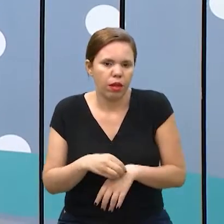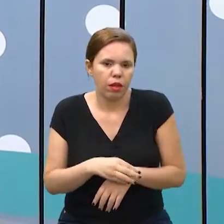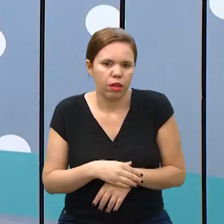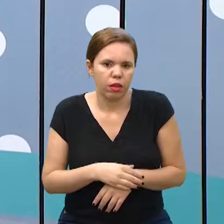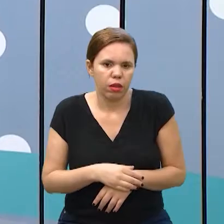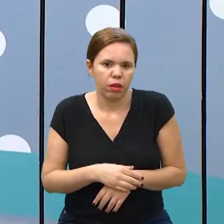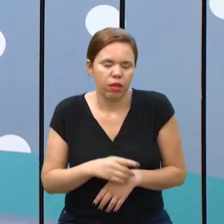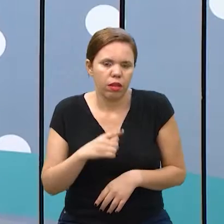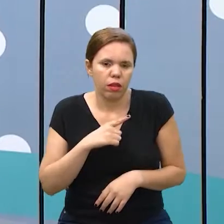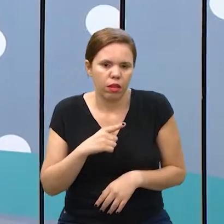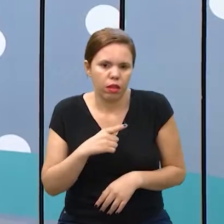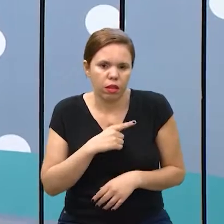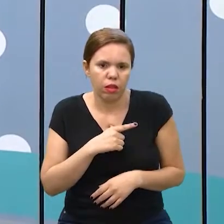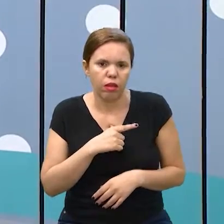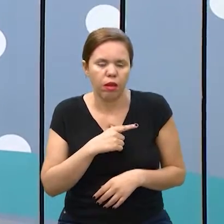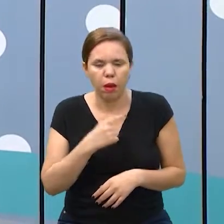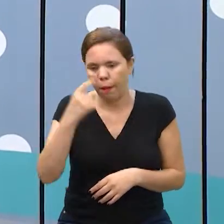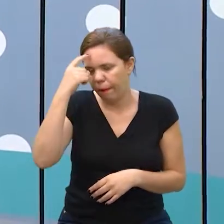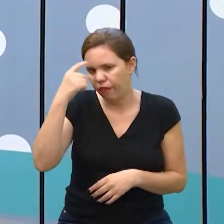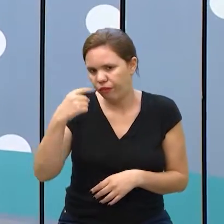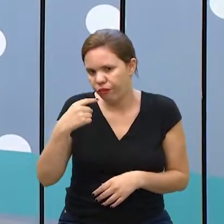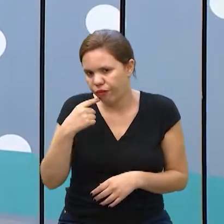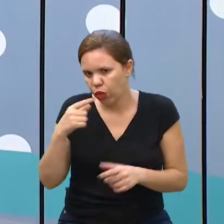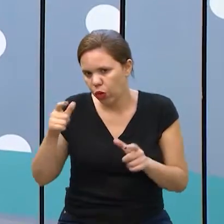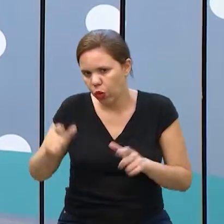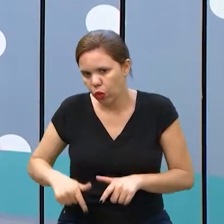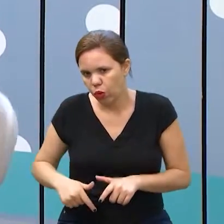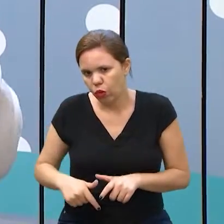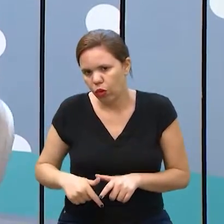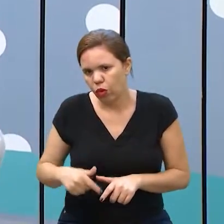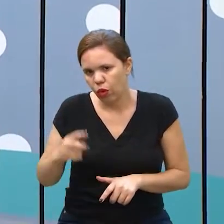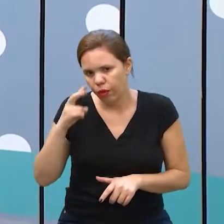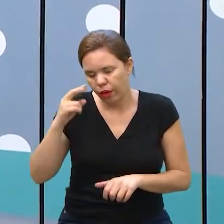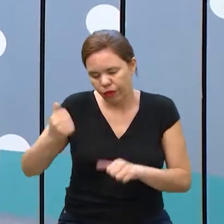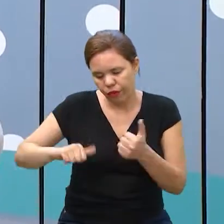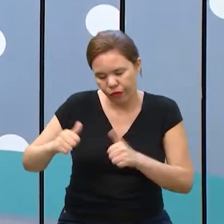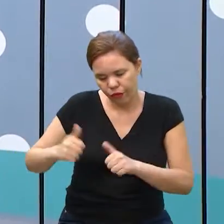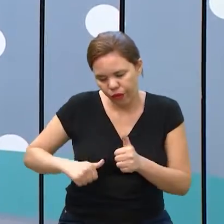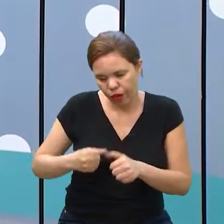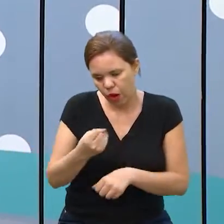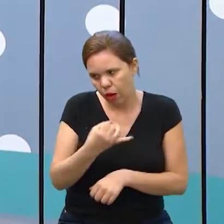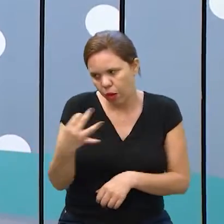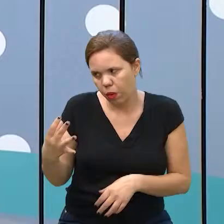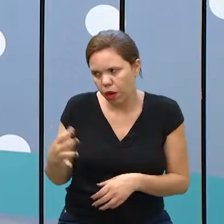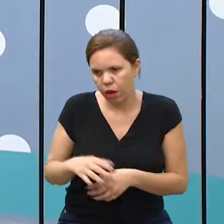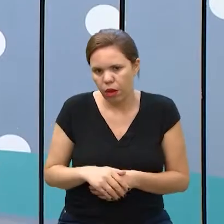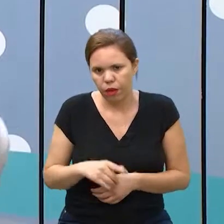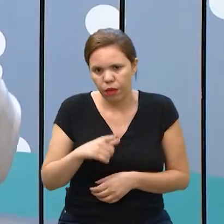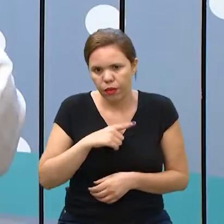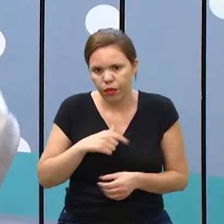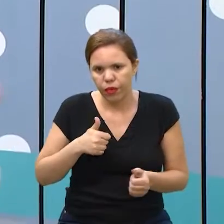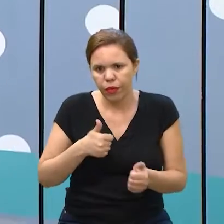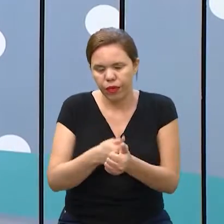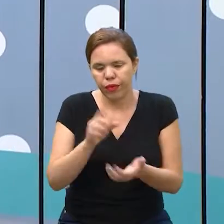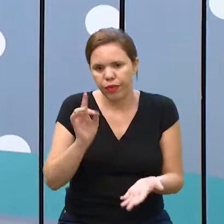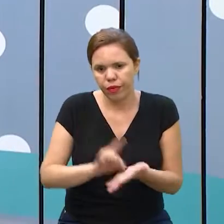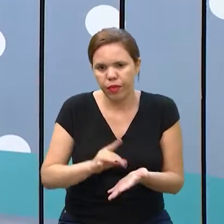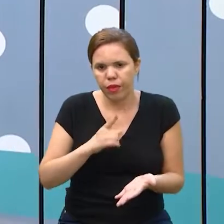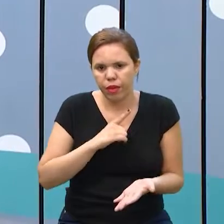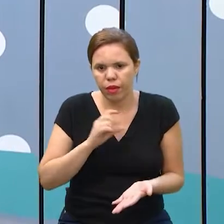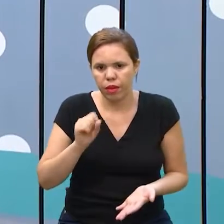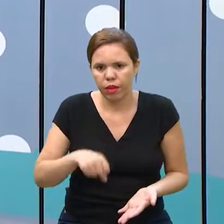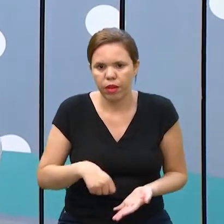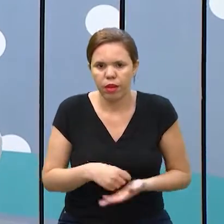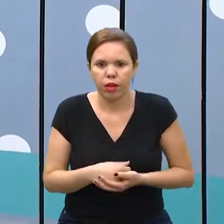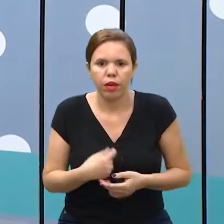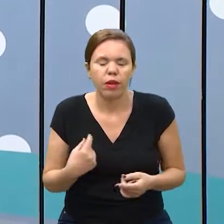passa por uma ferramenta, a gente coloca o perfil em uma ferramenta que vai nos dar a porcentagem de seguidores reais